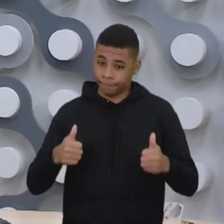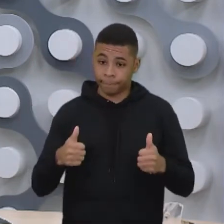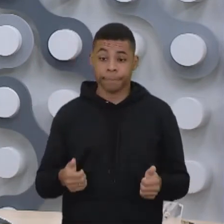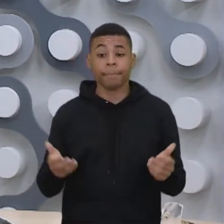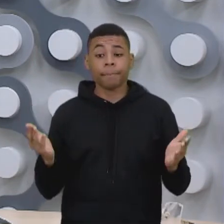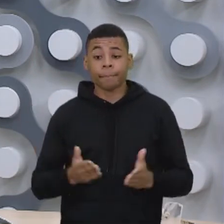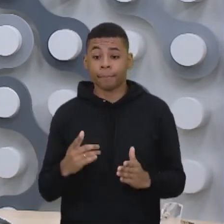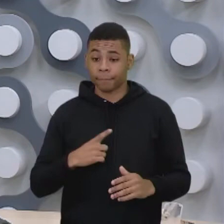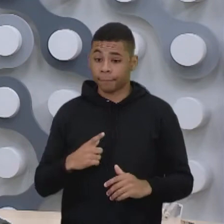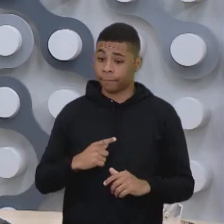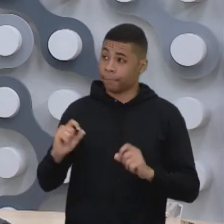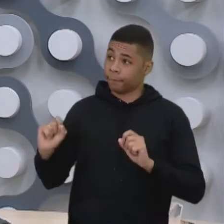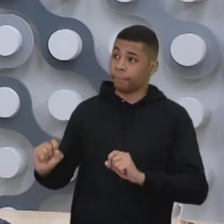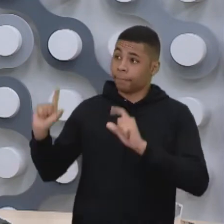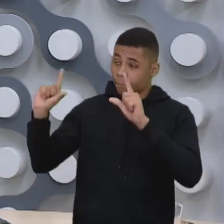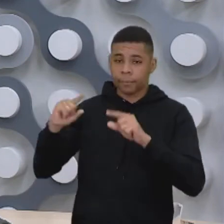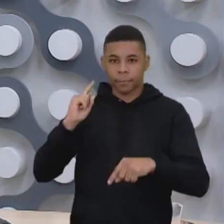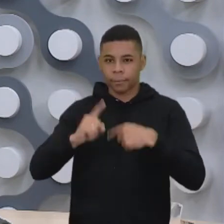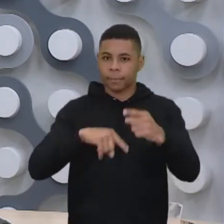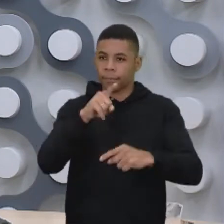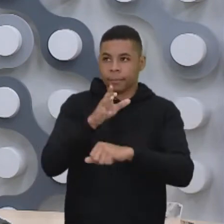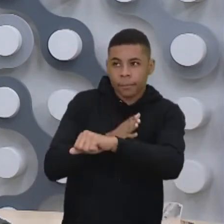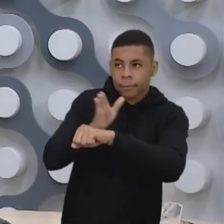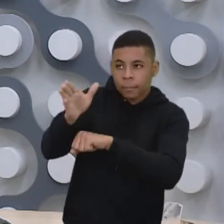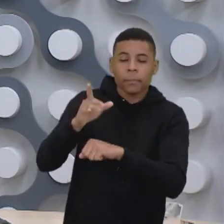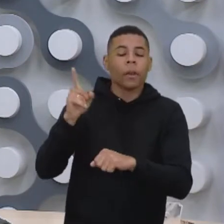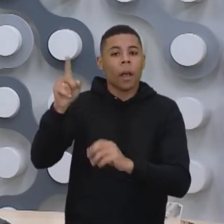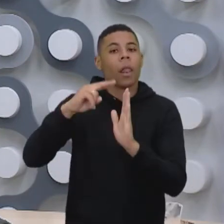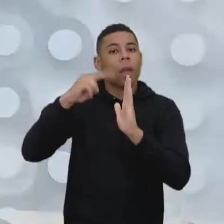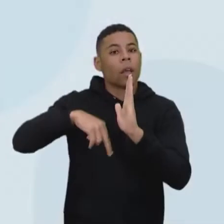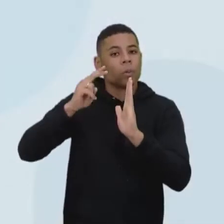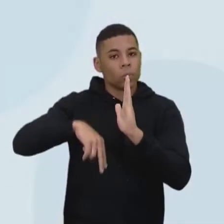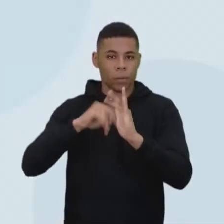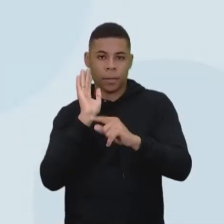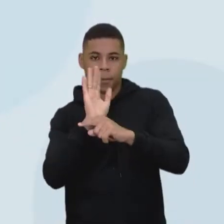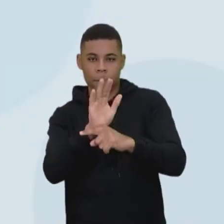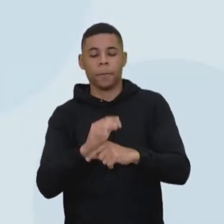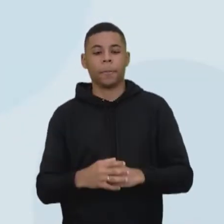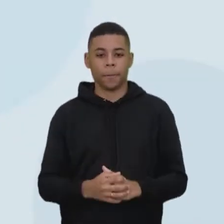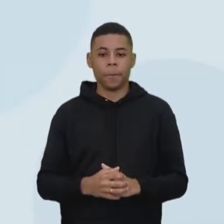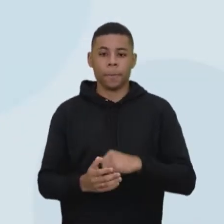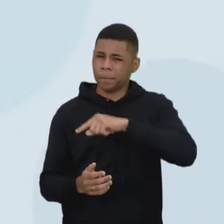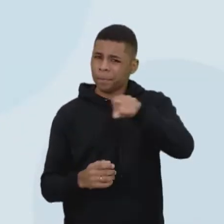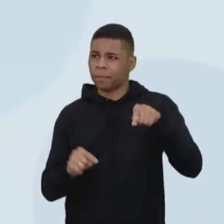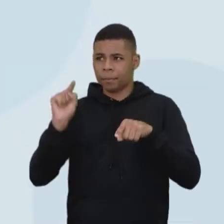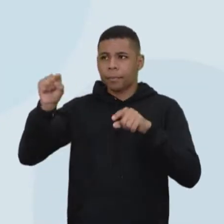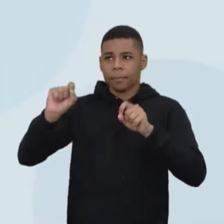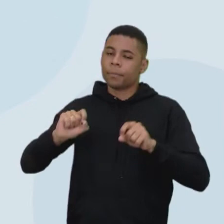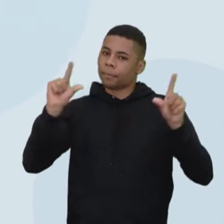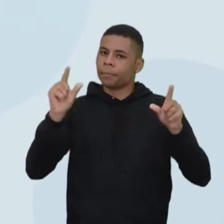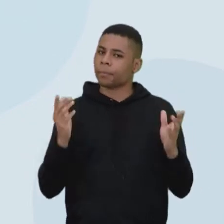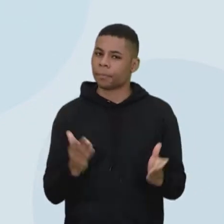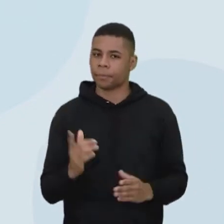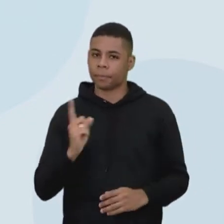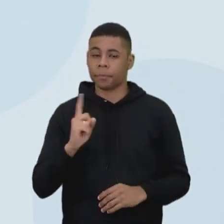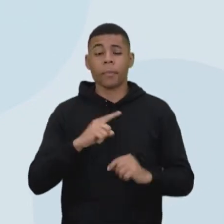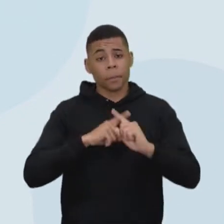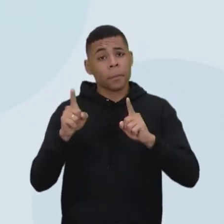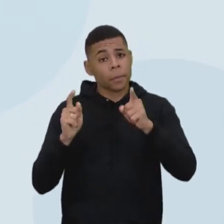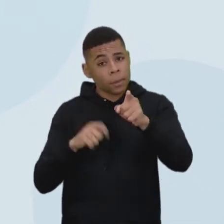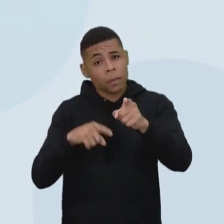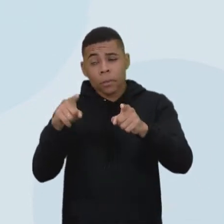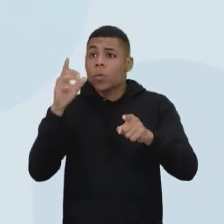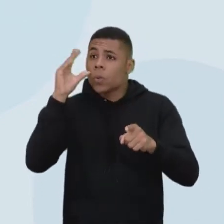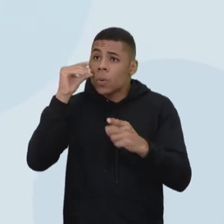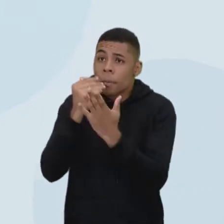aqui para vocês depois aí acessarem o material de leitura. Nós não vamos acessar agora, mas para vocês aí